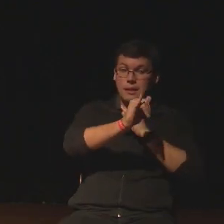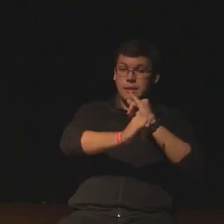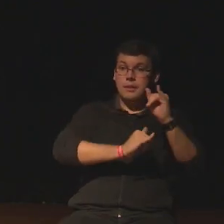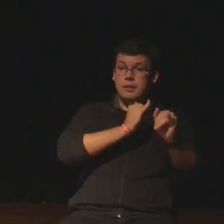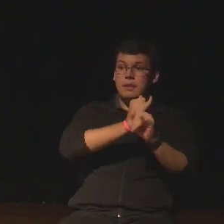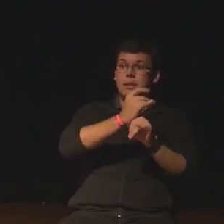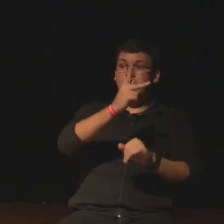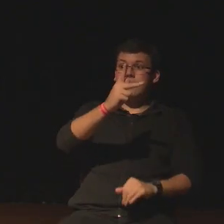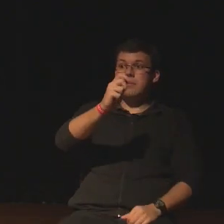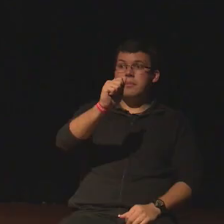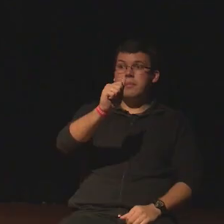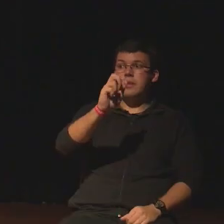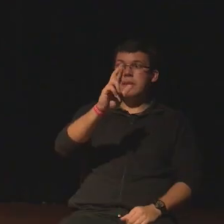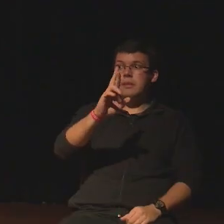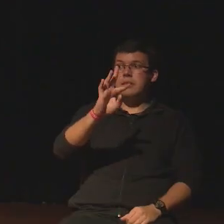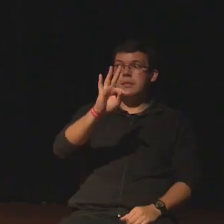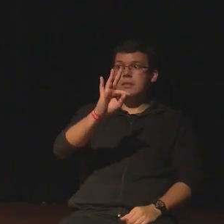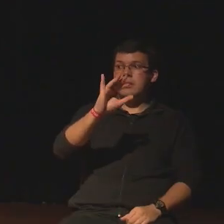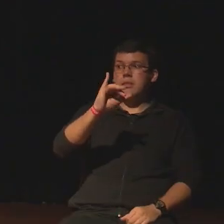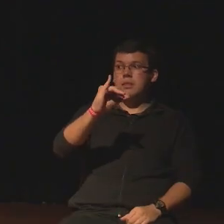22,